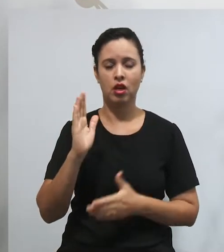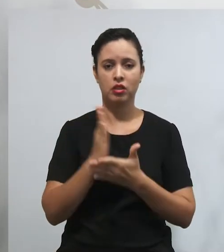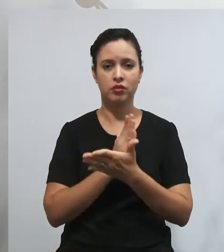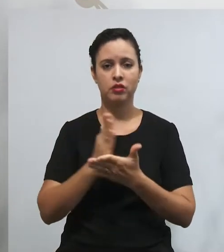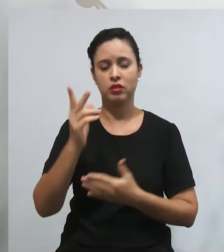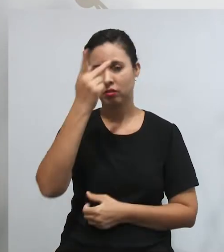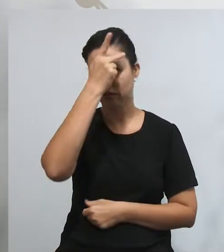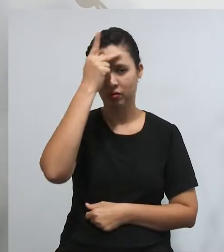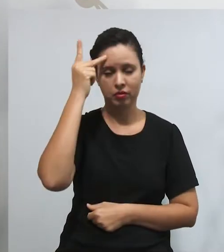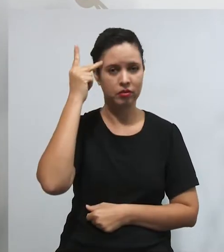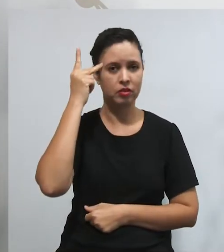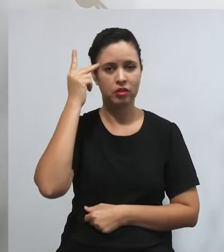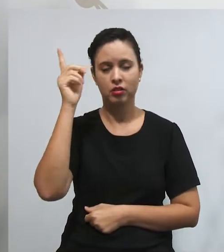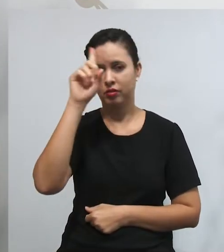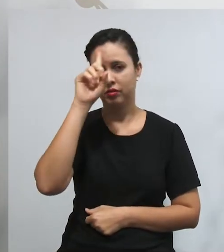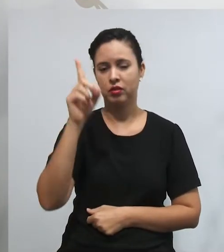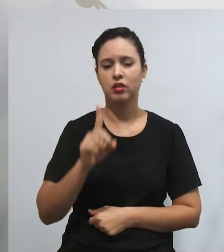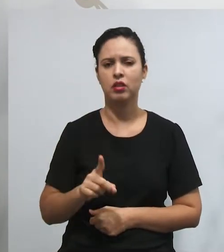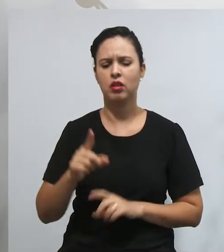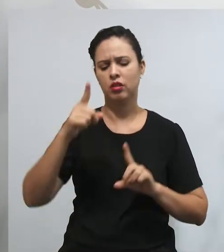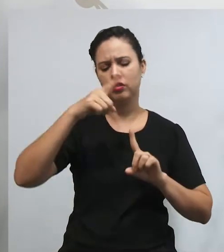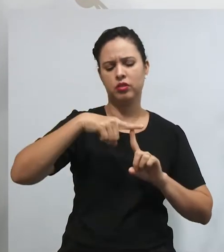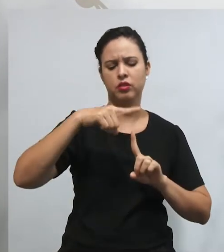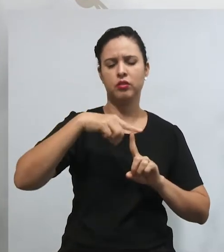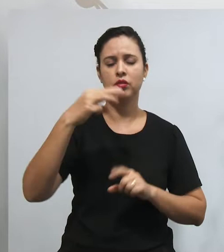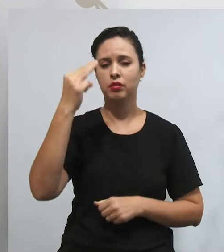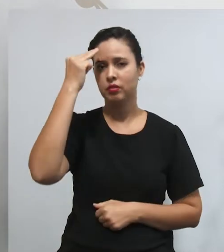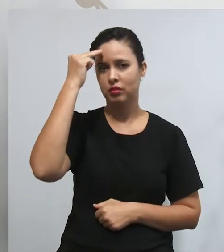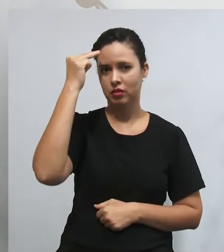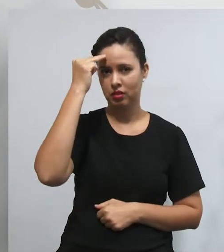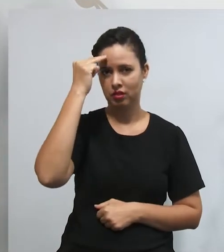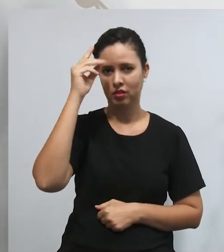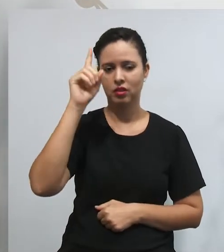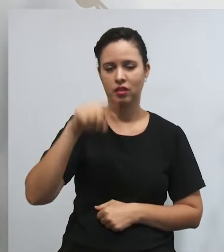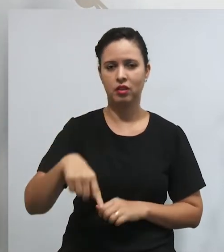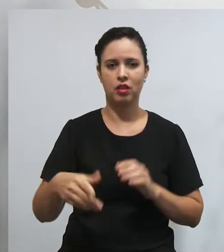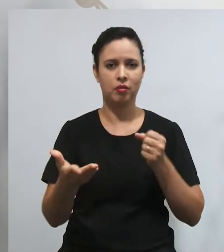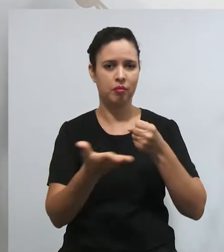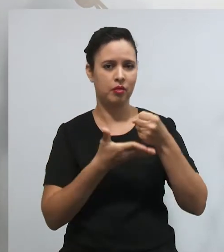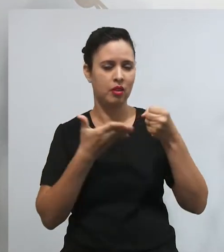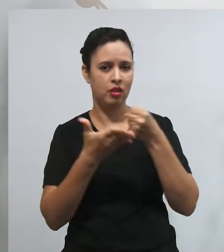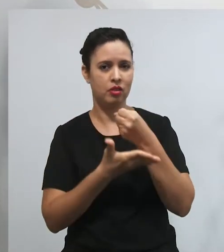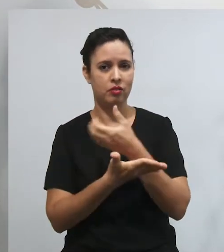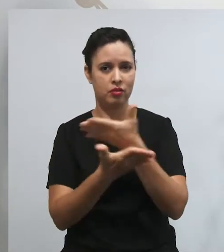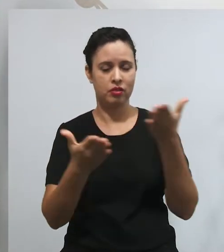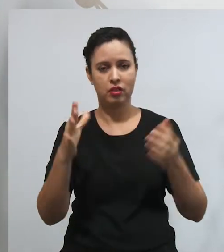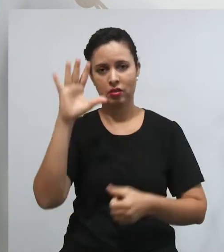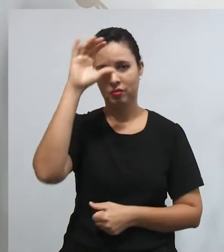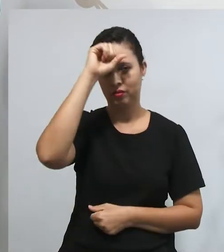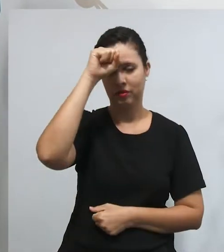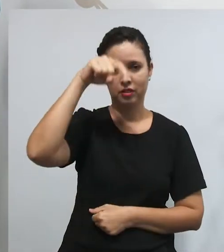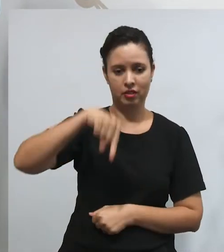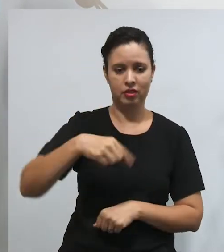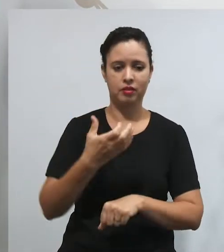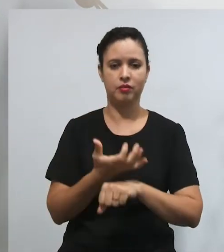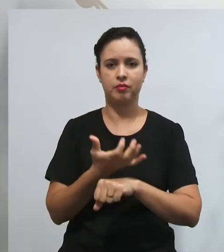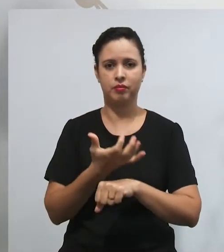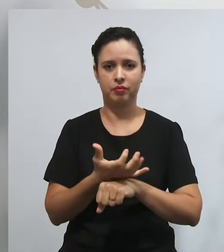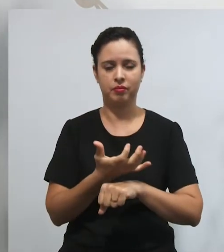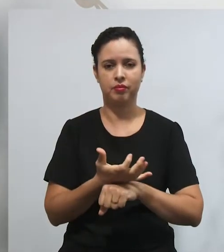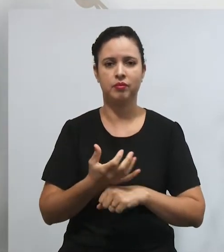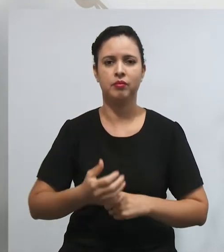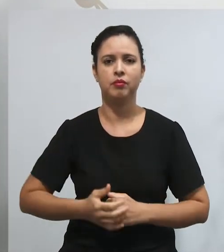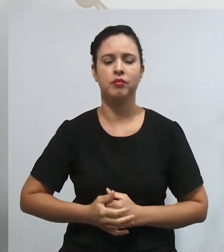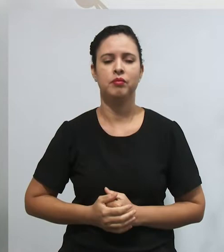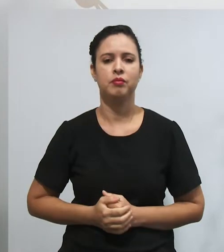às vezes não associam ao tipo da memória, né? Então, é uma definição básica que você tem que aprender nessa nossa disciplina também. Vamos